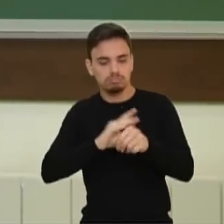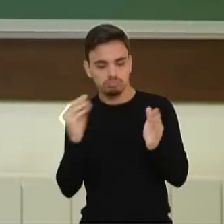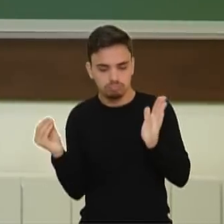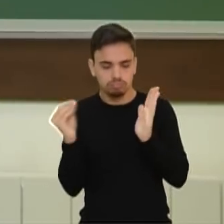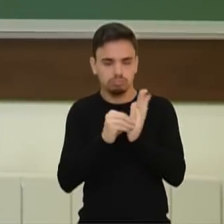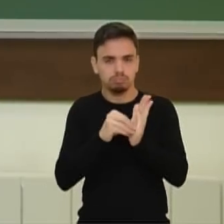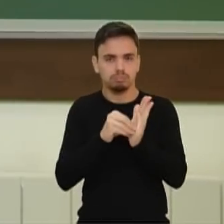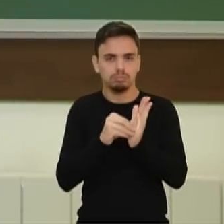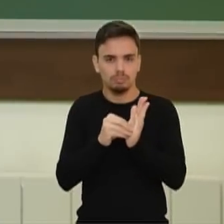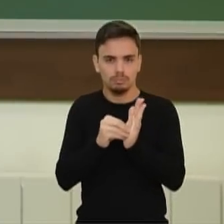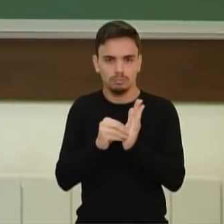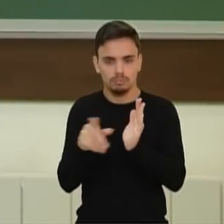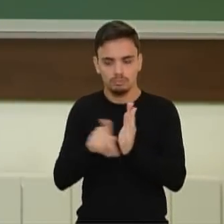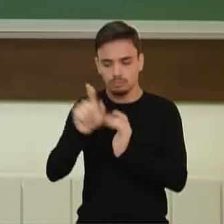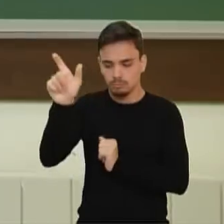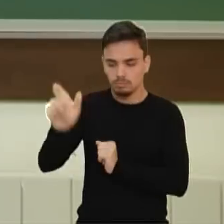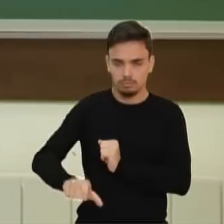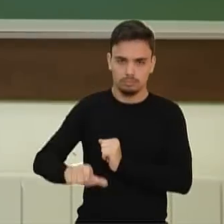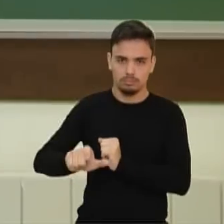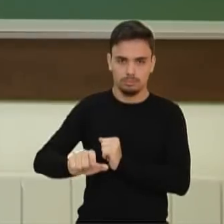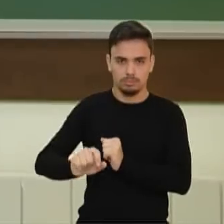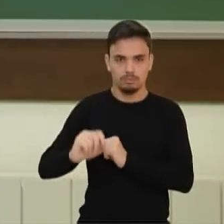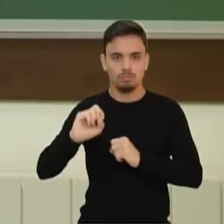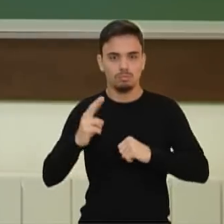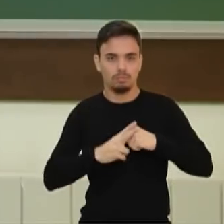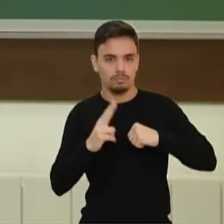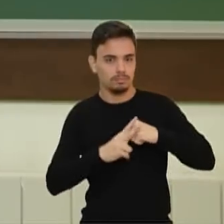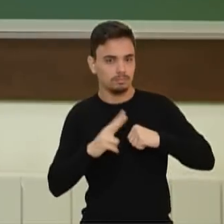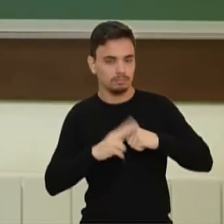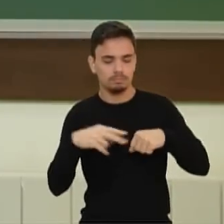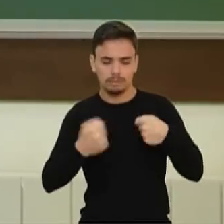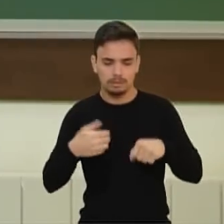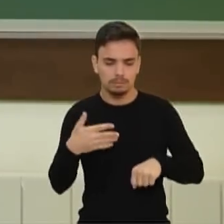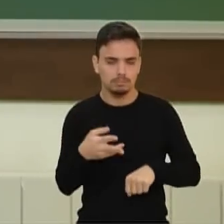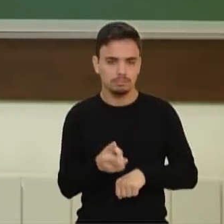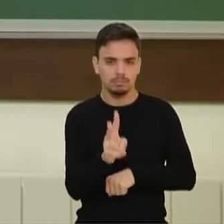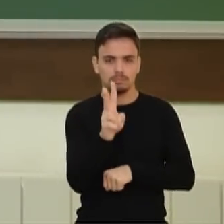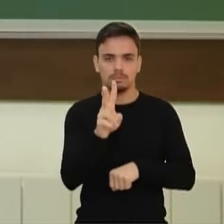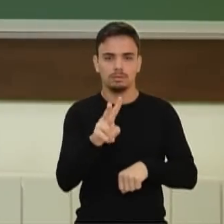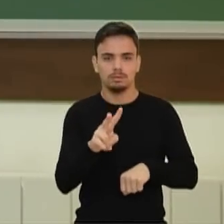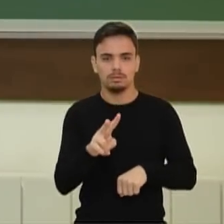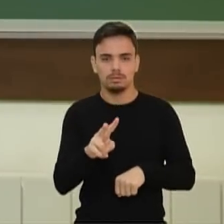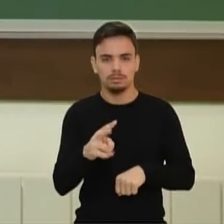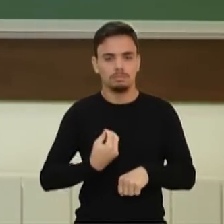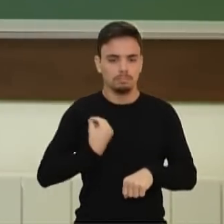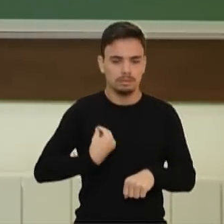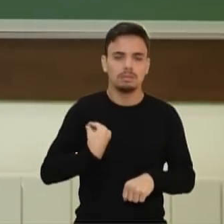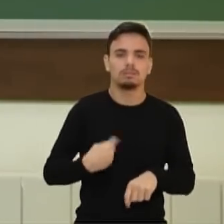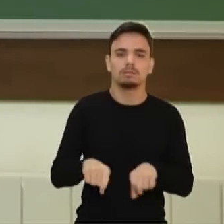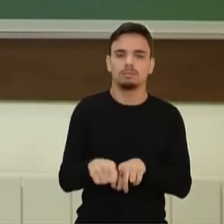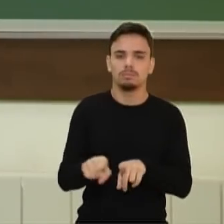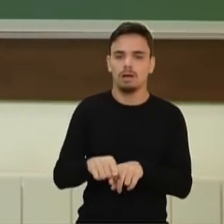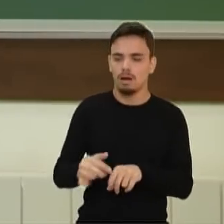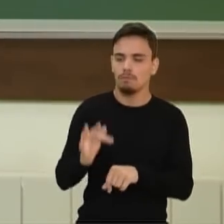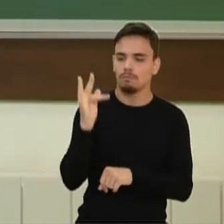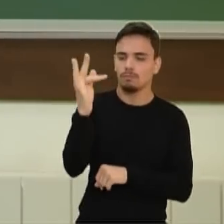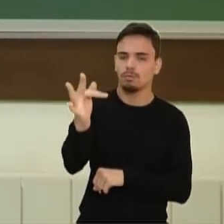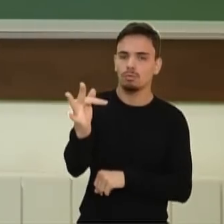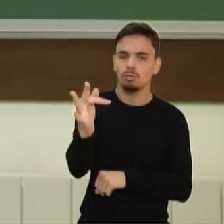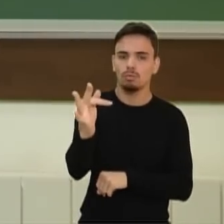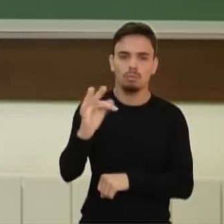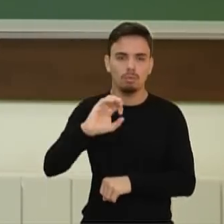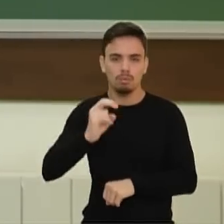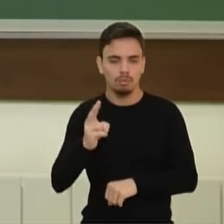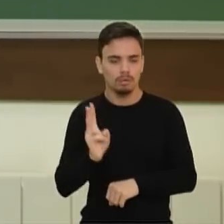ali, o teu sujeito, né? O teu verbo, porque ele tem que manter. Ah, está no presente? Mantém no presente. Ah, está no futuro? Mantém no